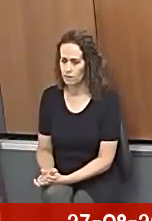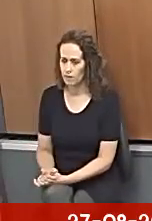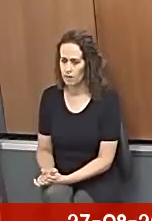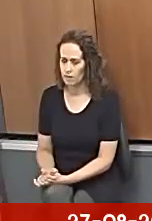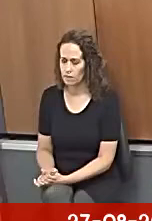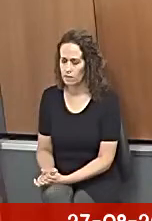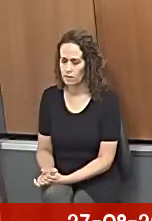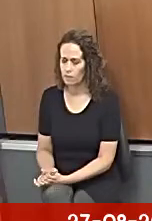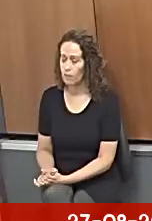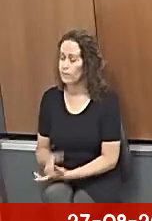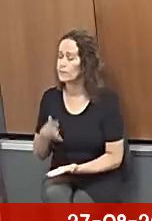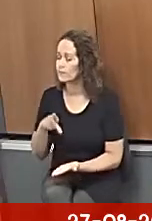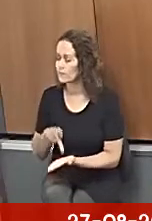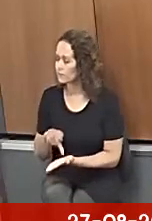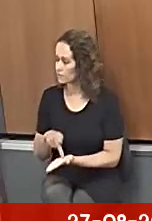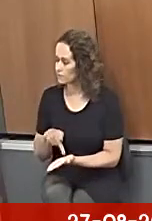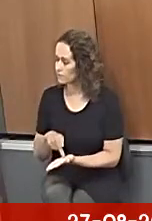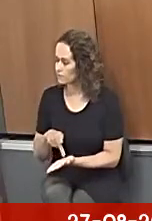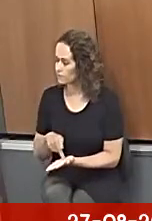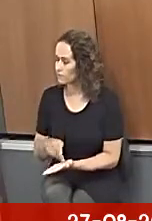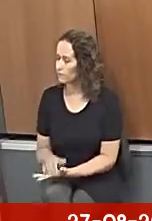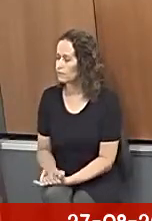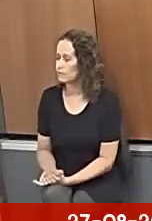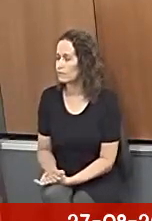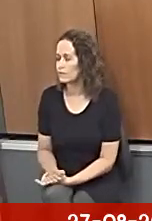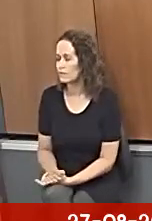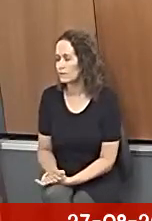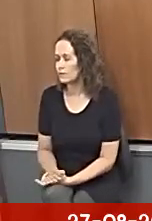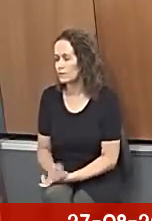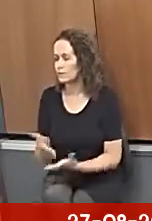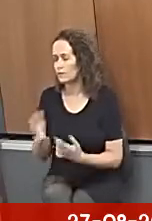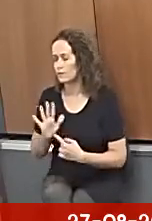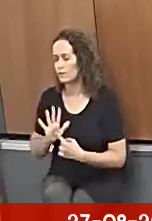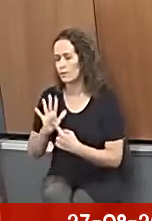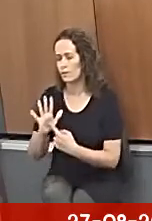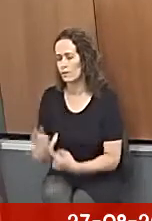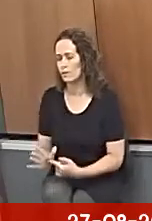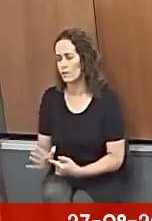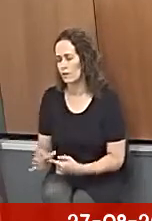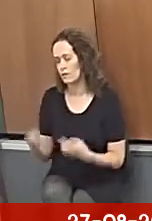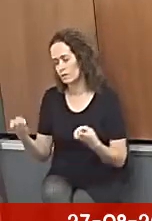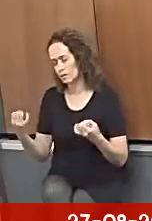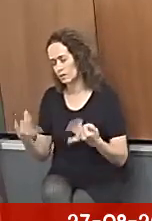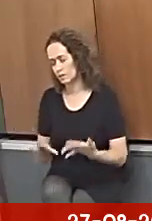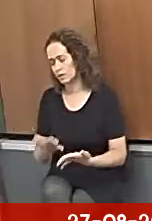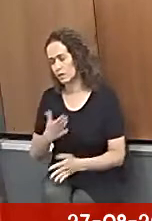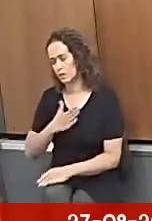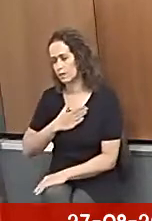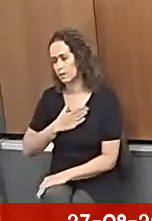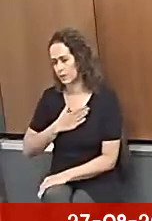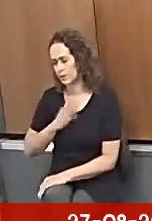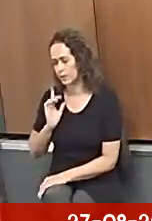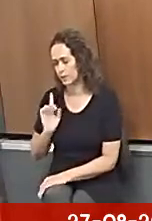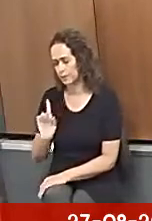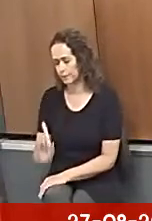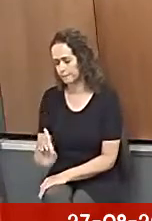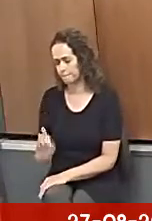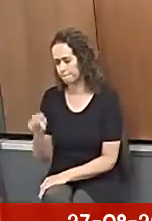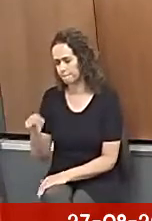de fato né e gostaria de me apresentar e justificar minha presença aqui neste fórum